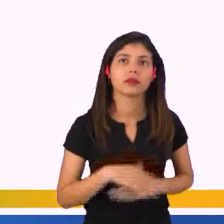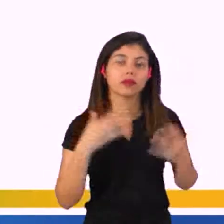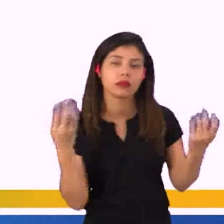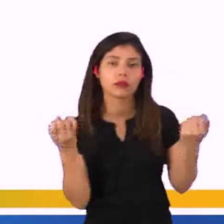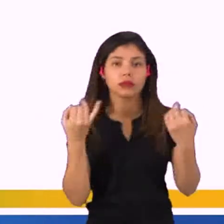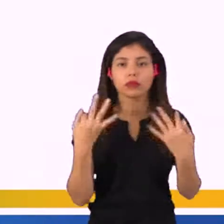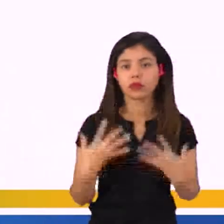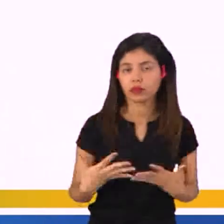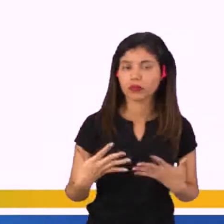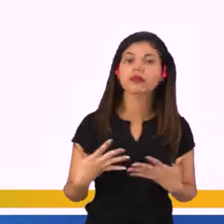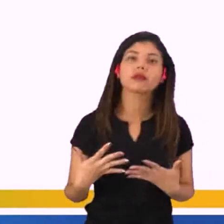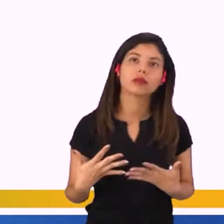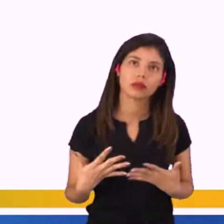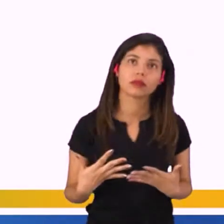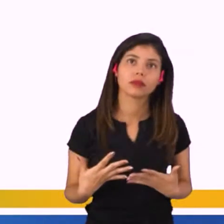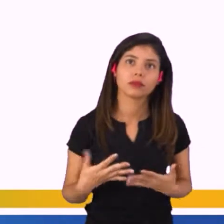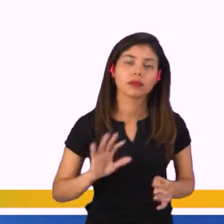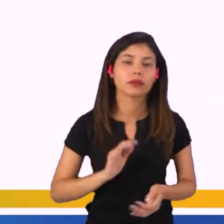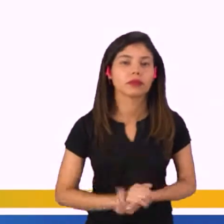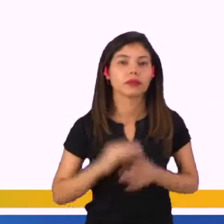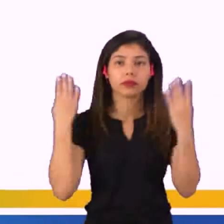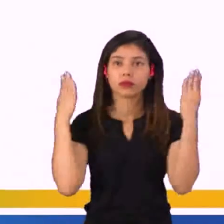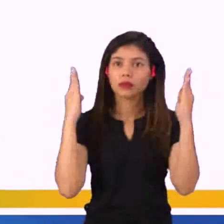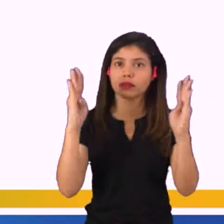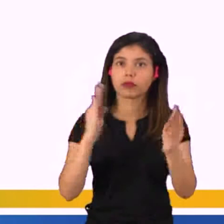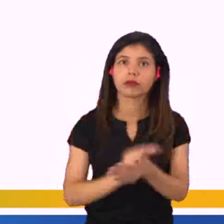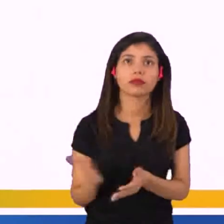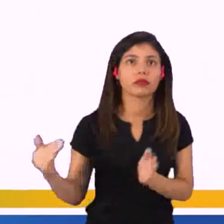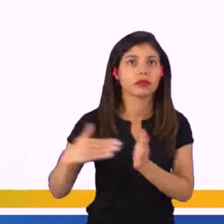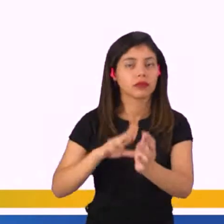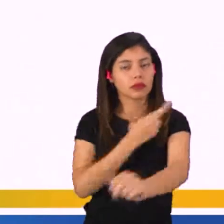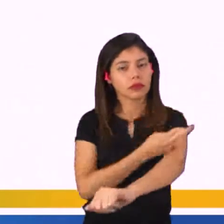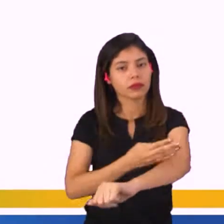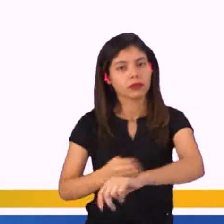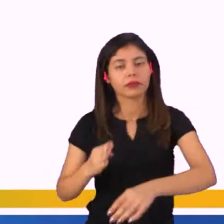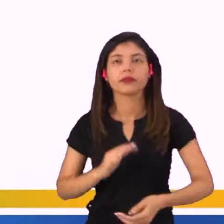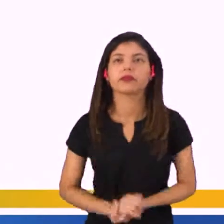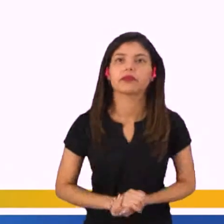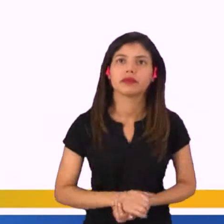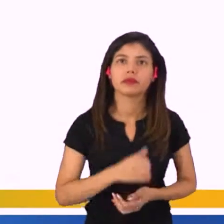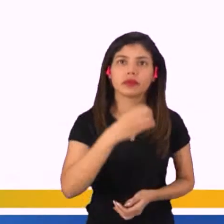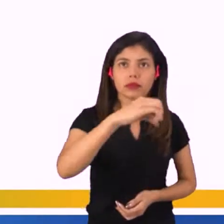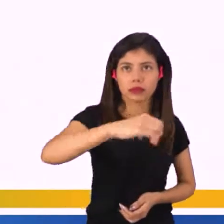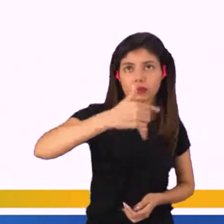com isso, nós dizemos que a distância de Brasileia a Rio Branco é de